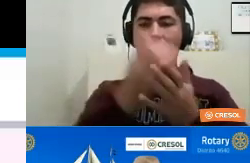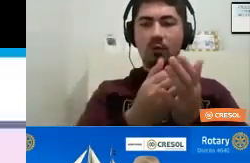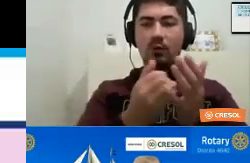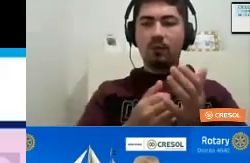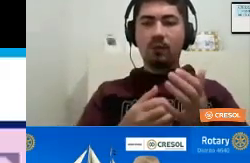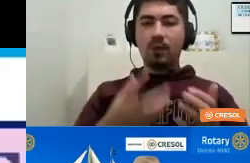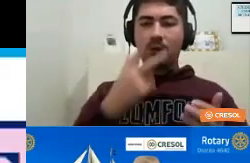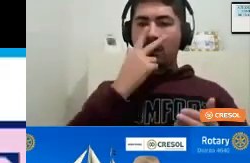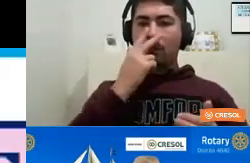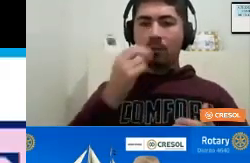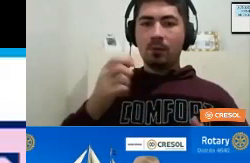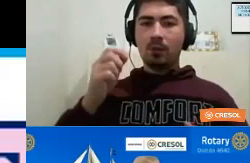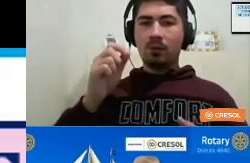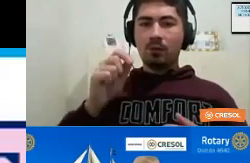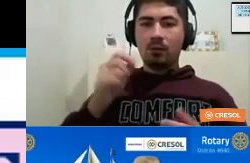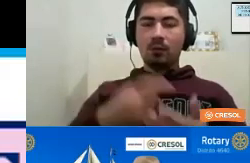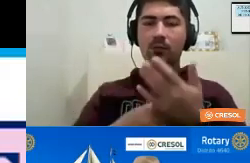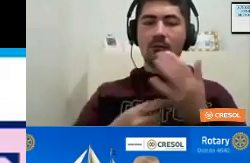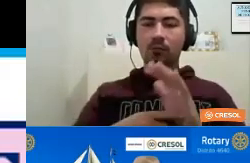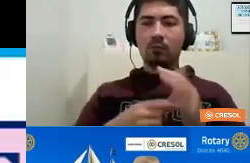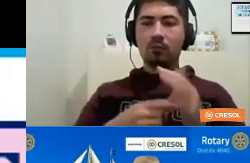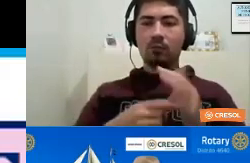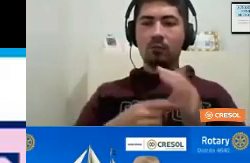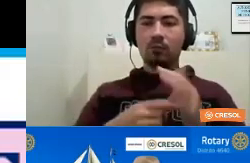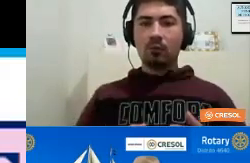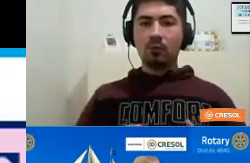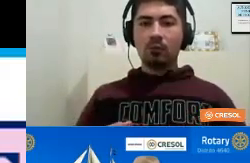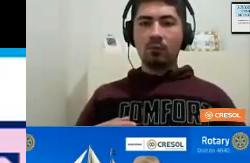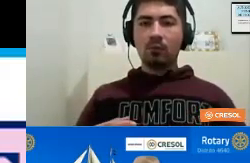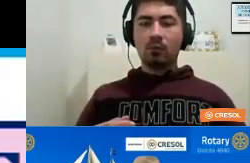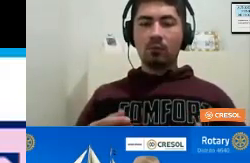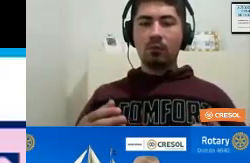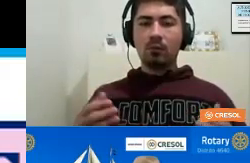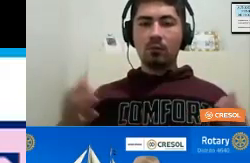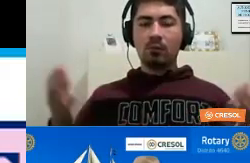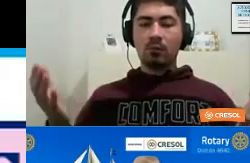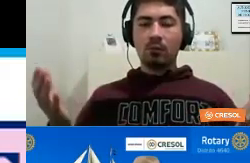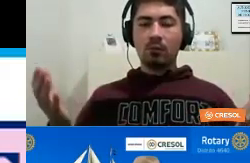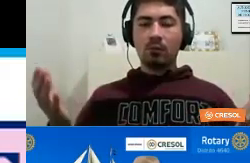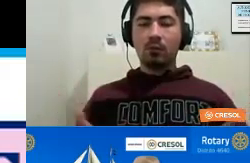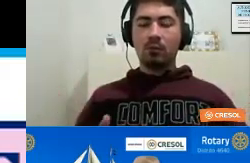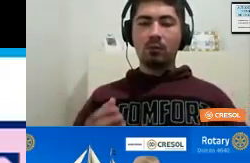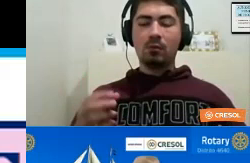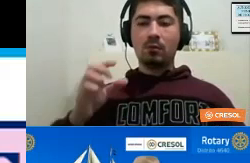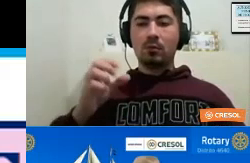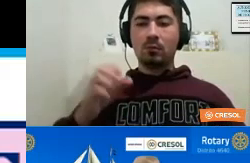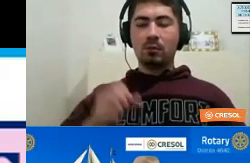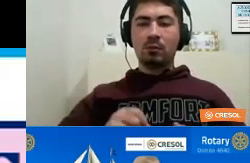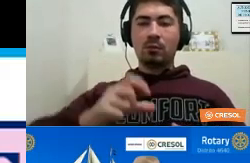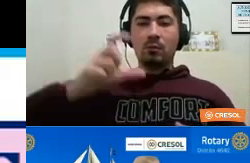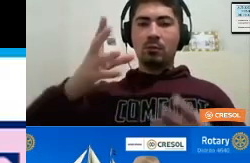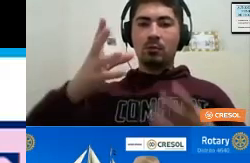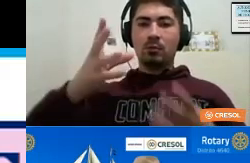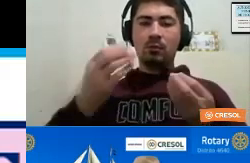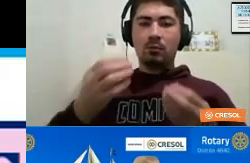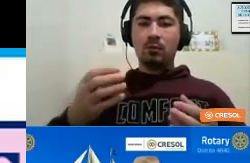da comunidade. O que aconteceu no mundo todo é que houve um aumento muito grande de projetos e uma